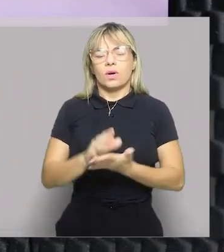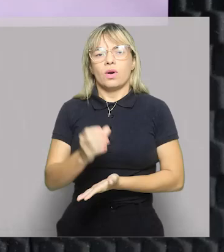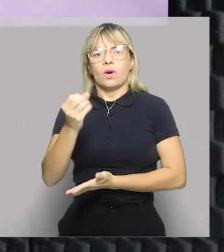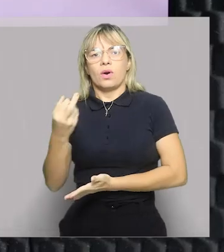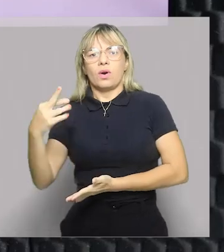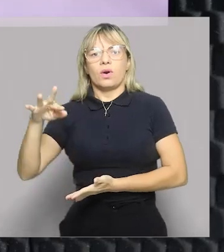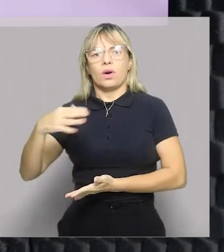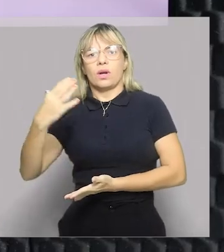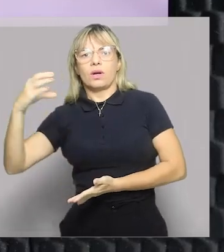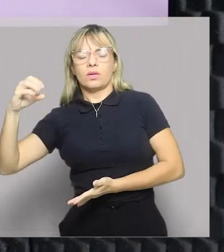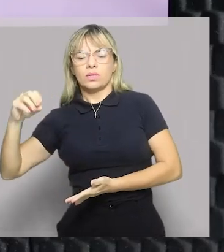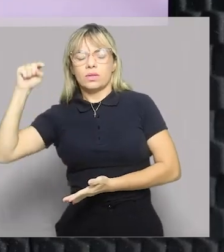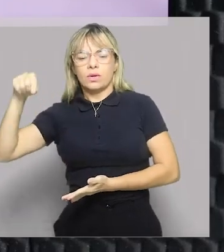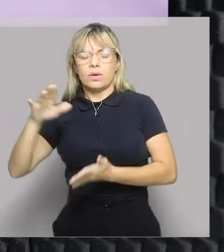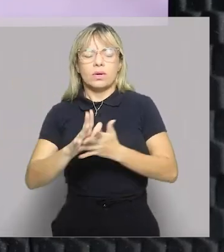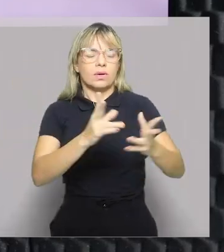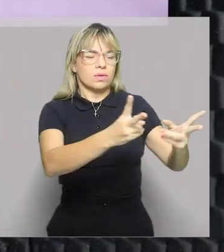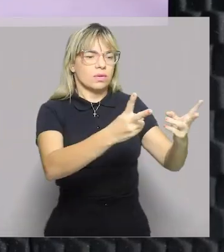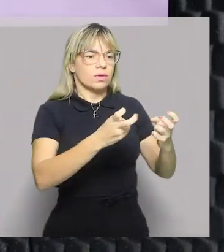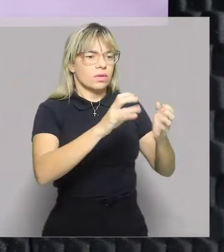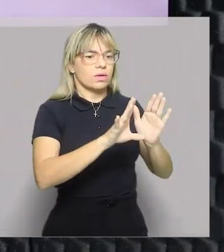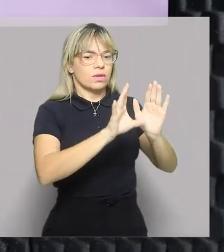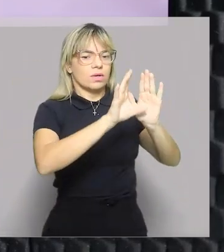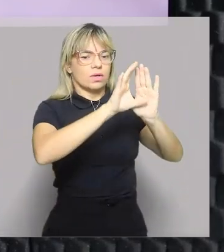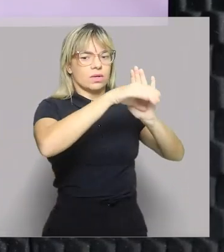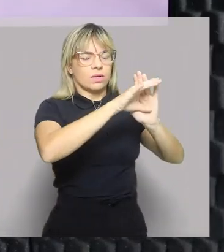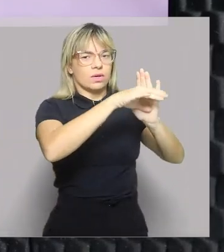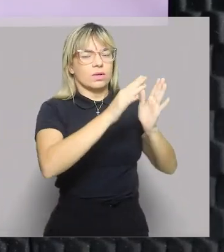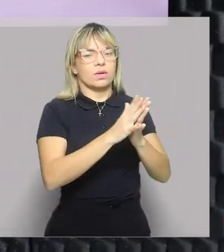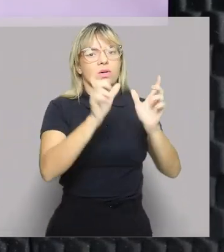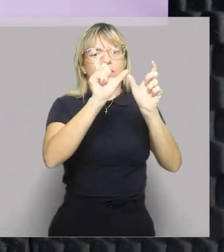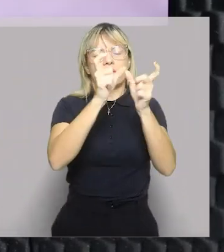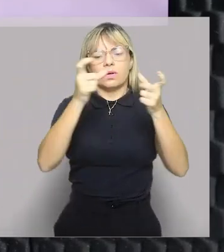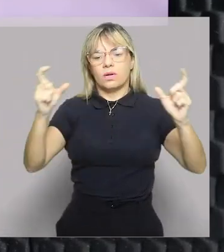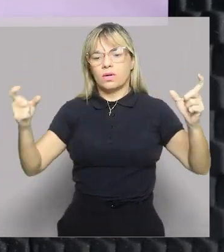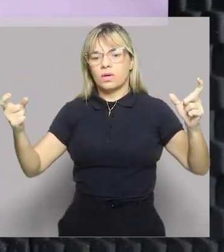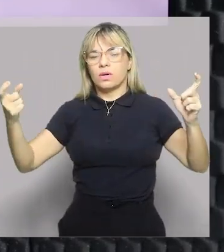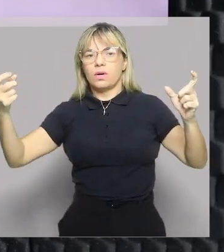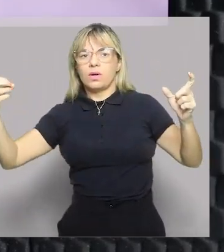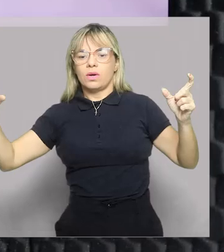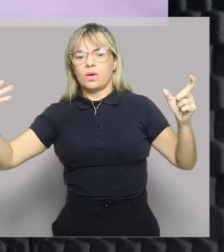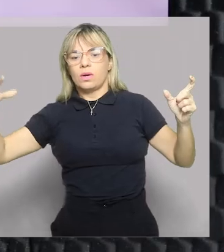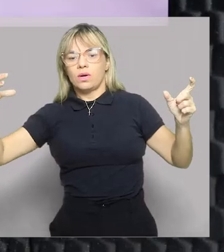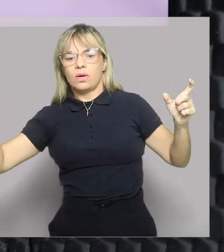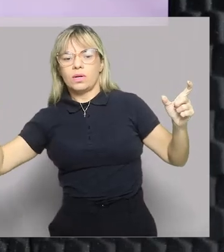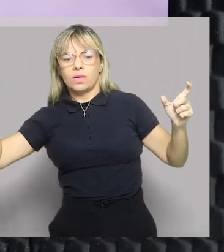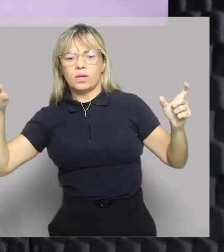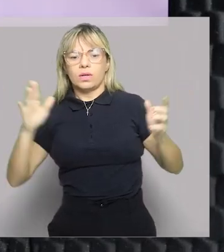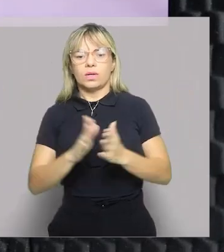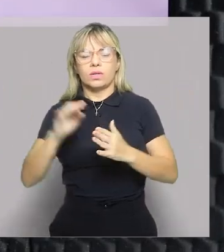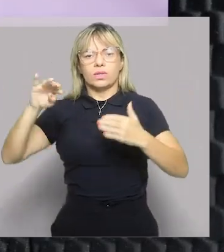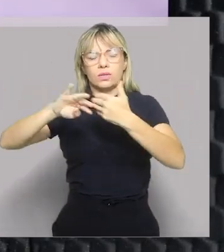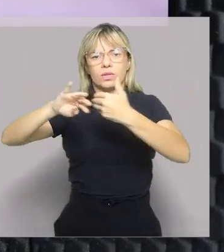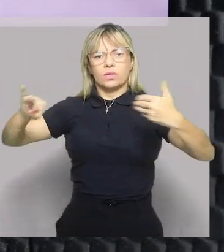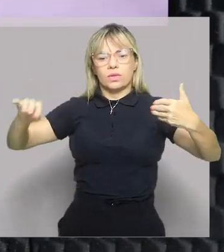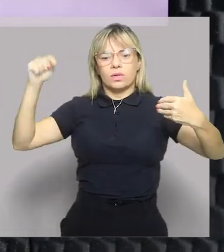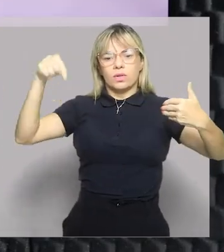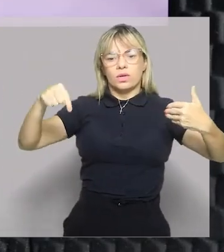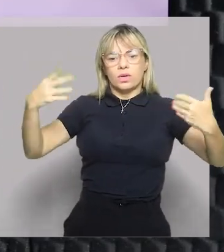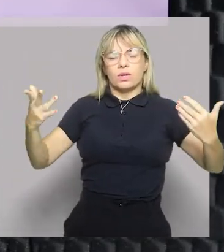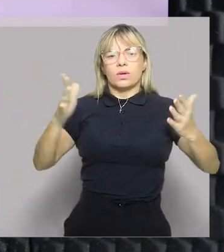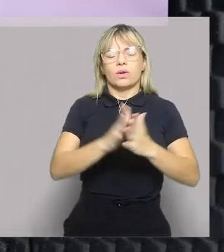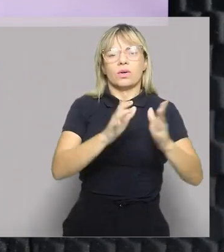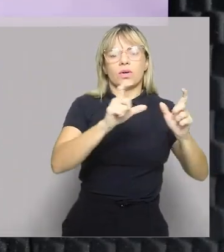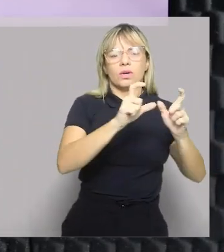você perceba é que o conceito de oração, o conceito de frase não elimina, eles não se eliminam, tá? Em que